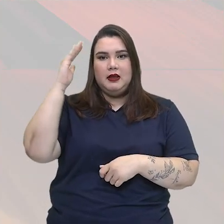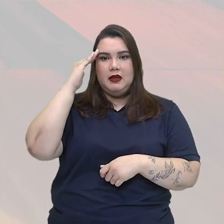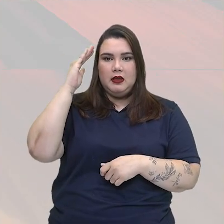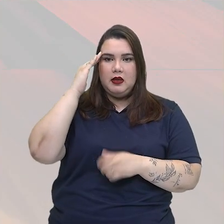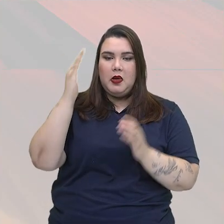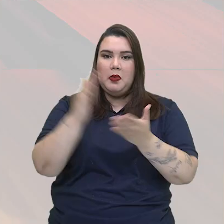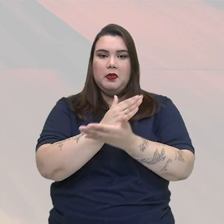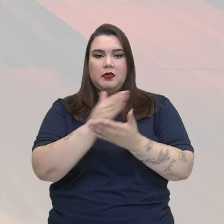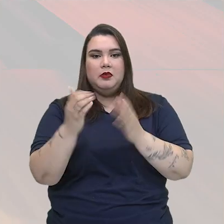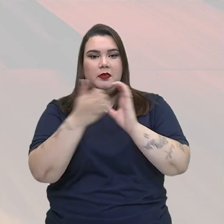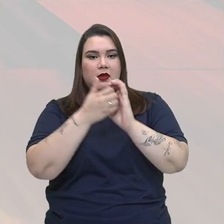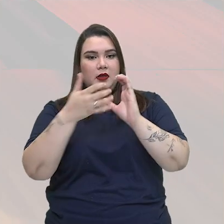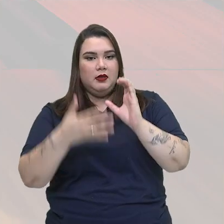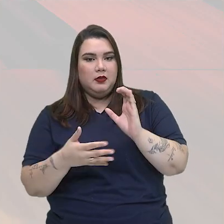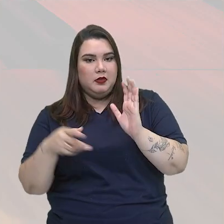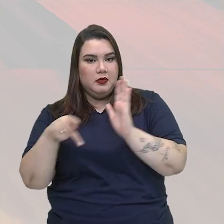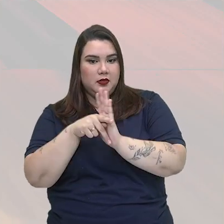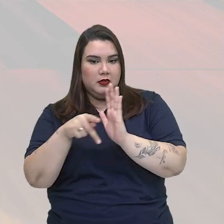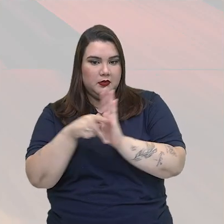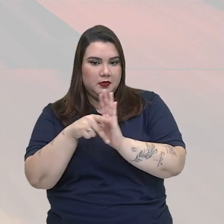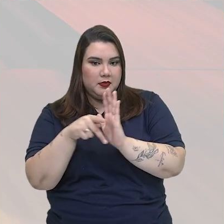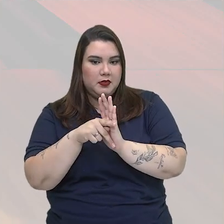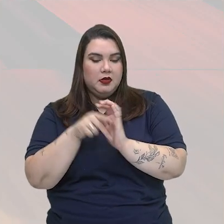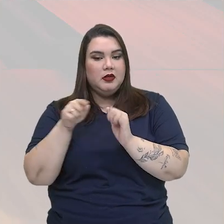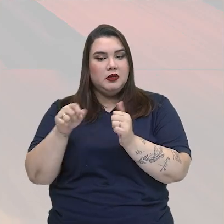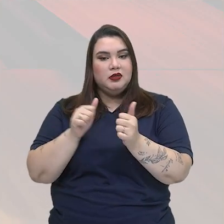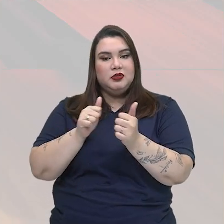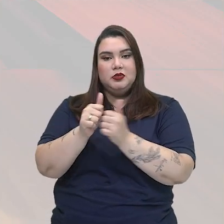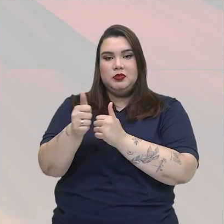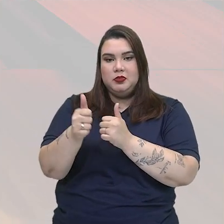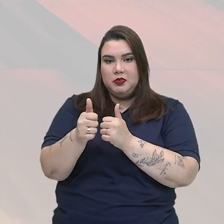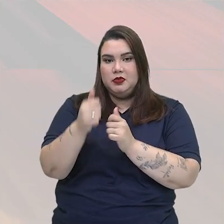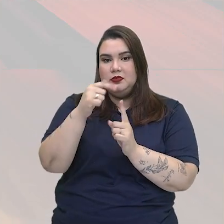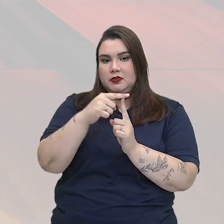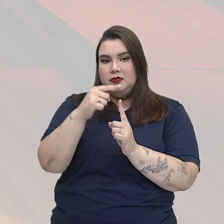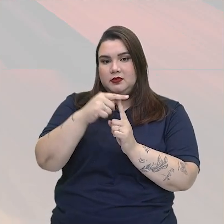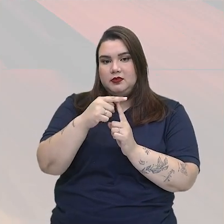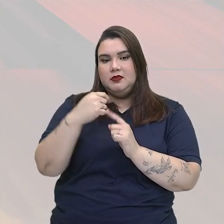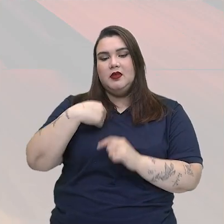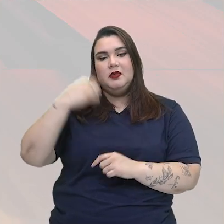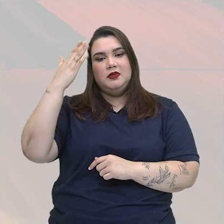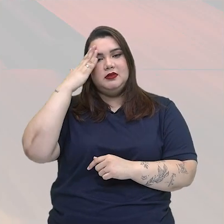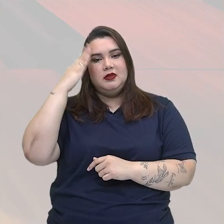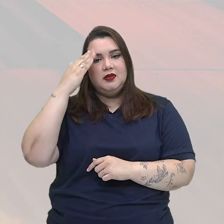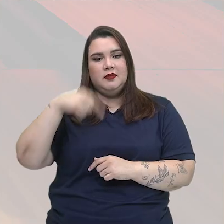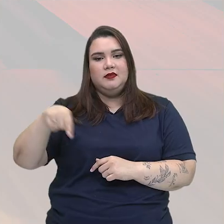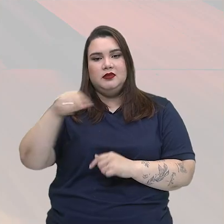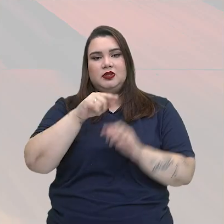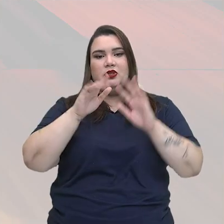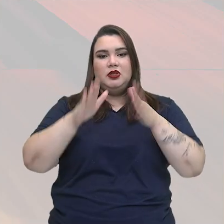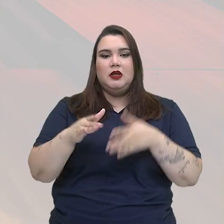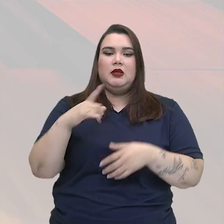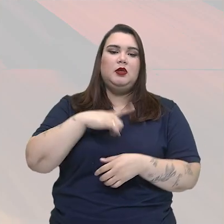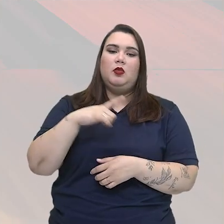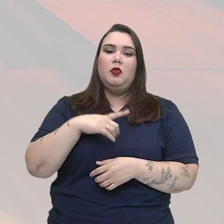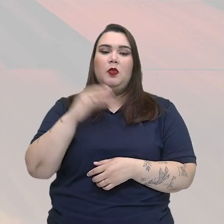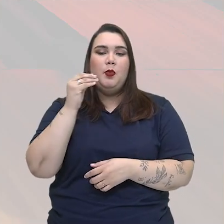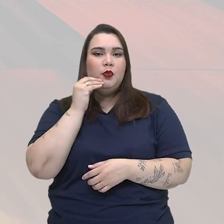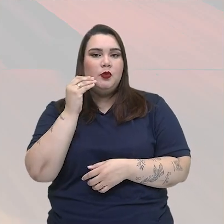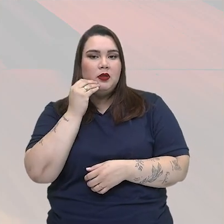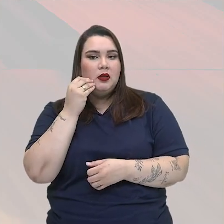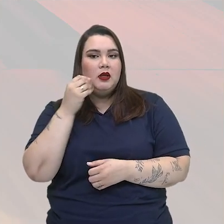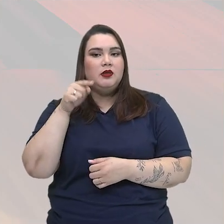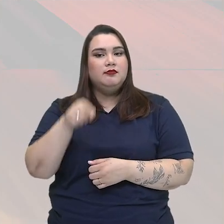enquanto esporte de precisão. Tenho certeza que vocês já tiveram a oportunidade de jogar, se não